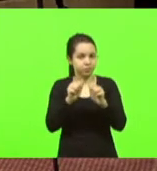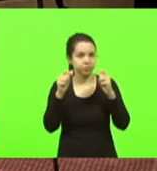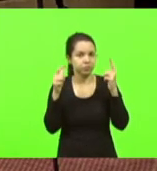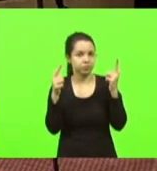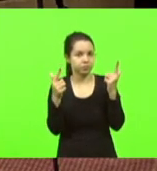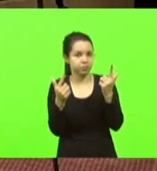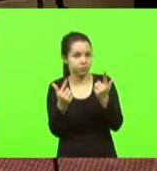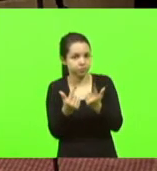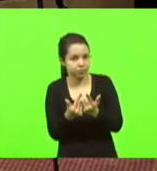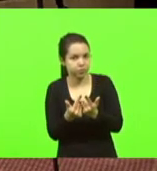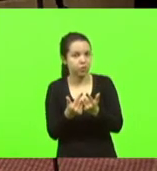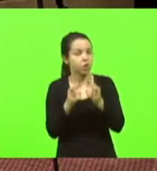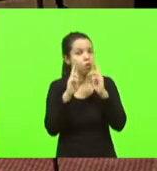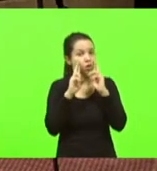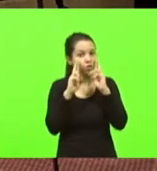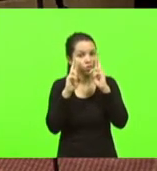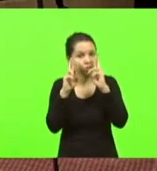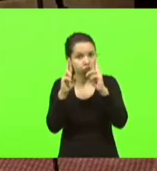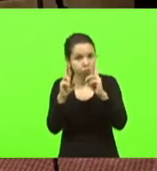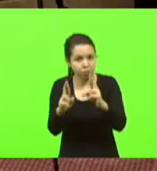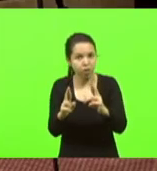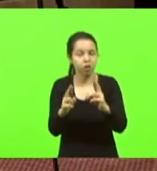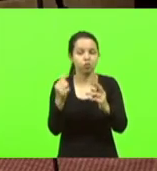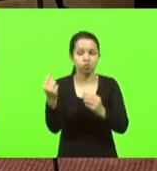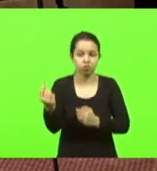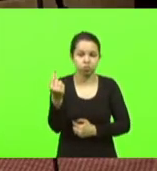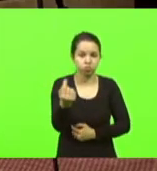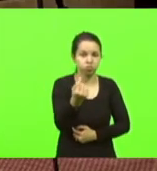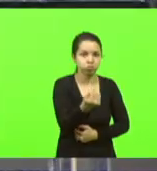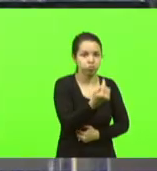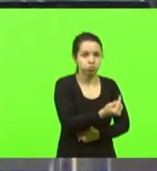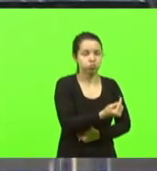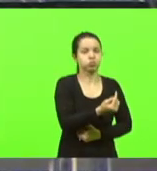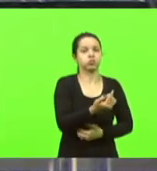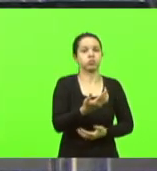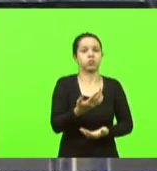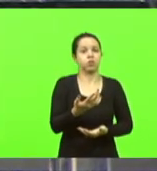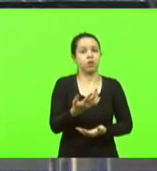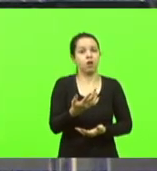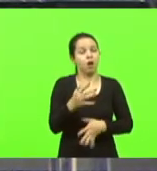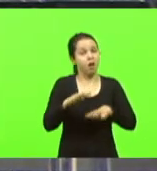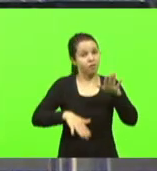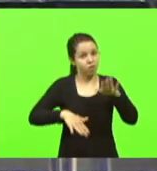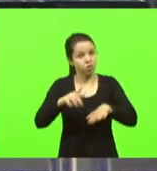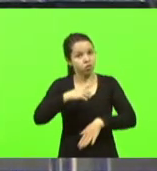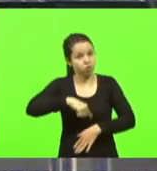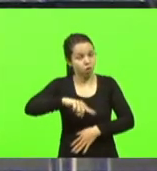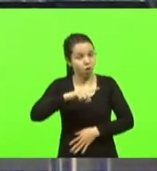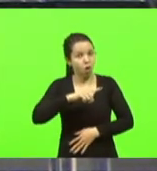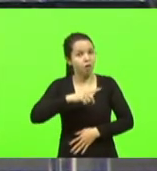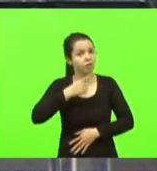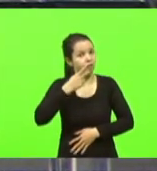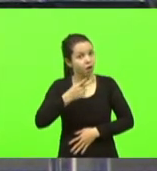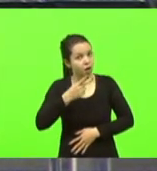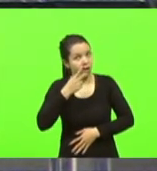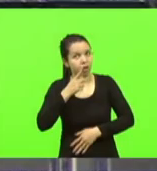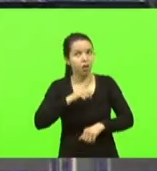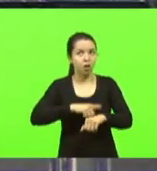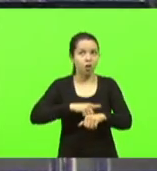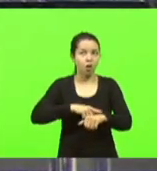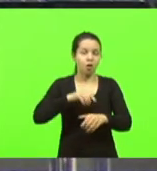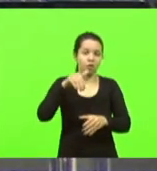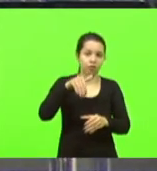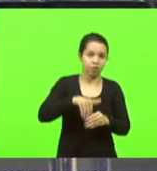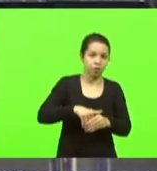e além do respeito muito é que tem hora que a gente fala e tem hora que a gente volta assim como